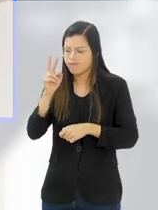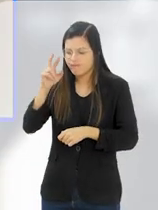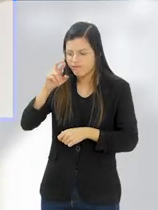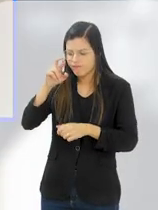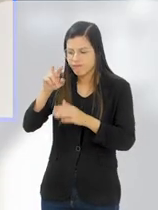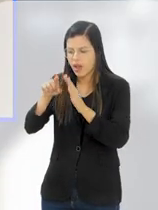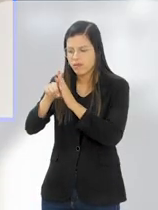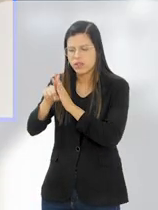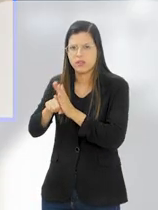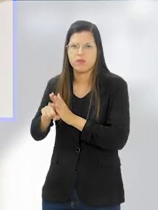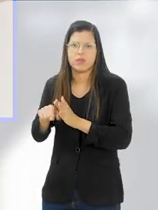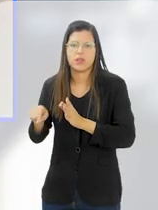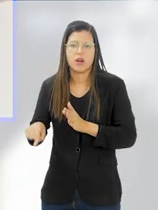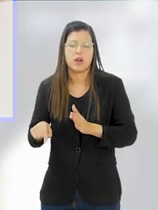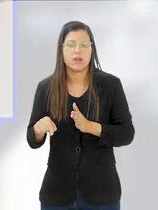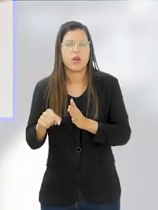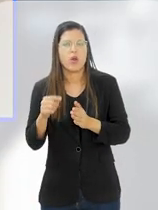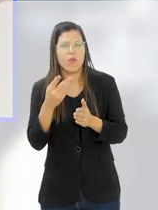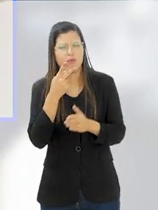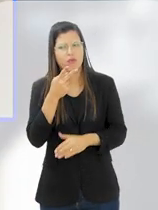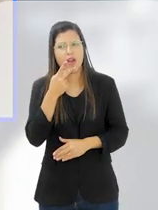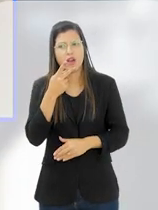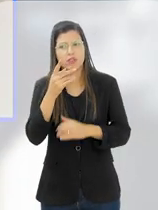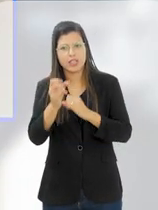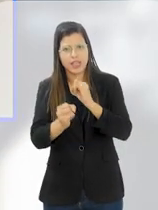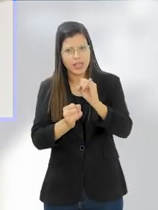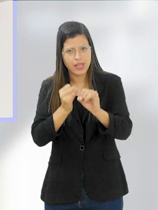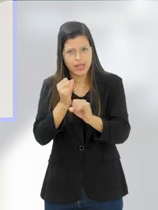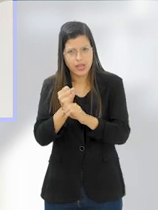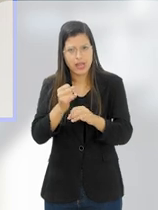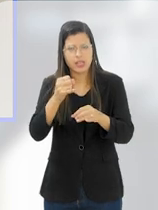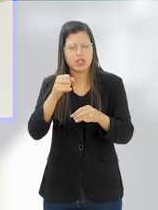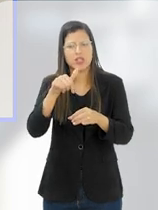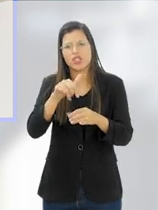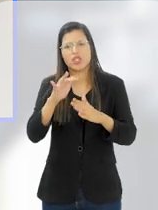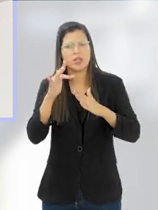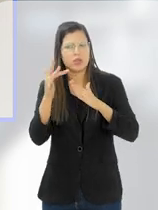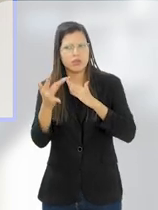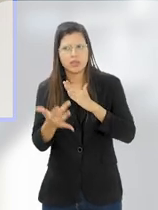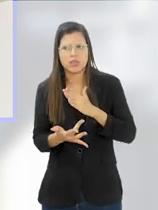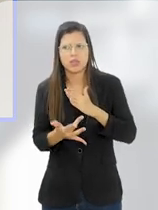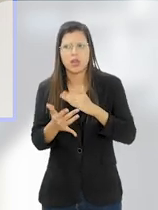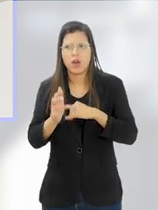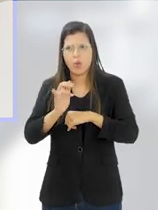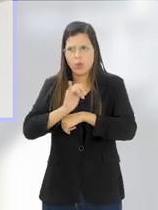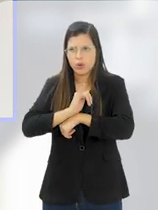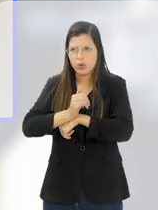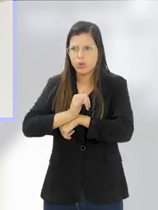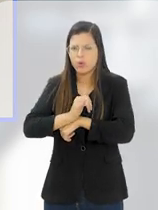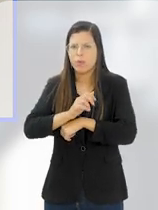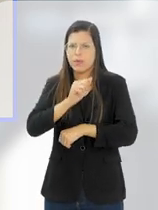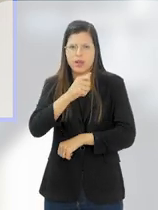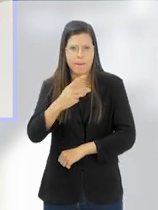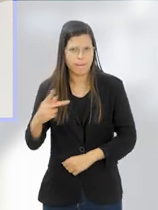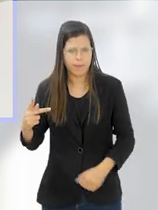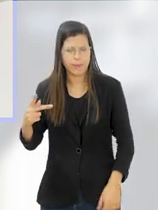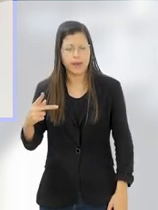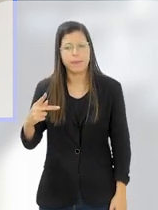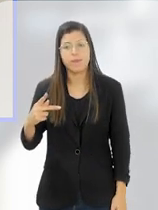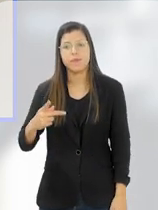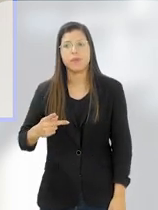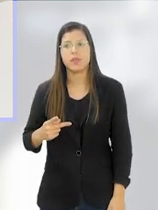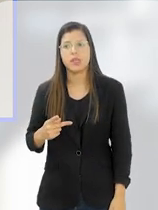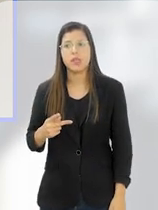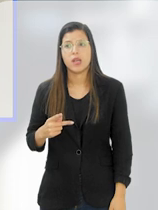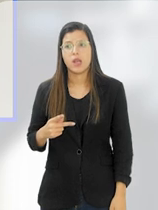dizer que a internet, especificamente as redes sociais e YouTube, esse tipo de aplicativos,